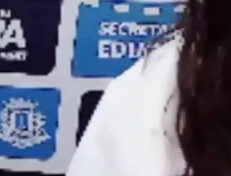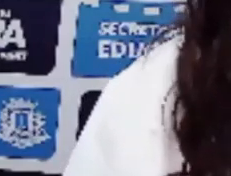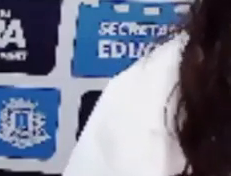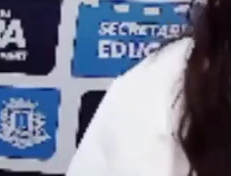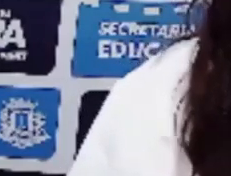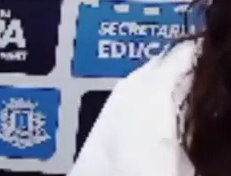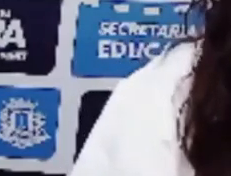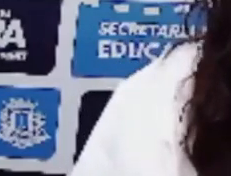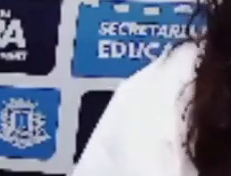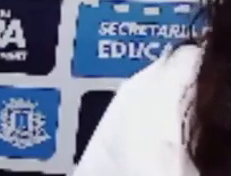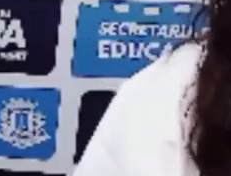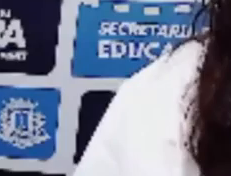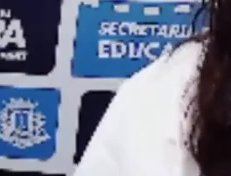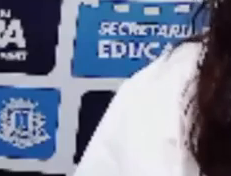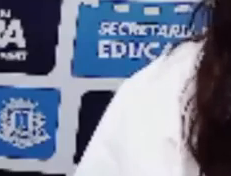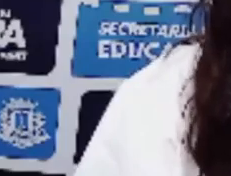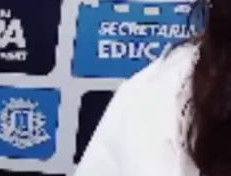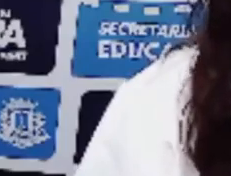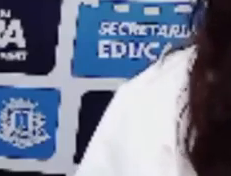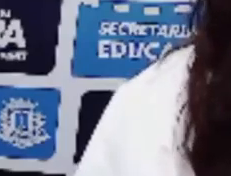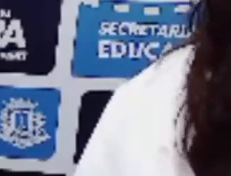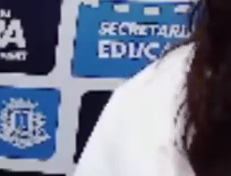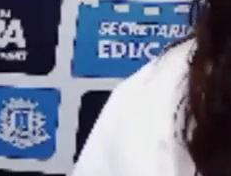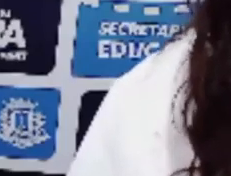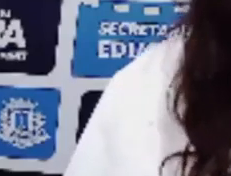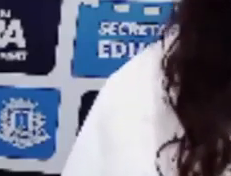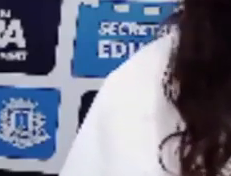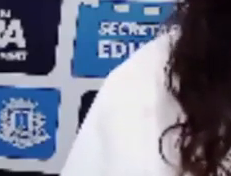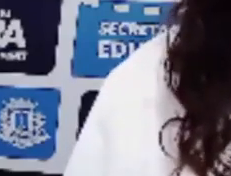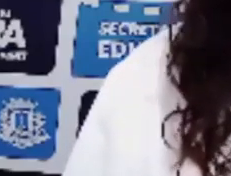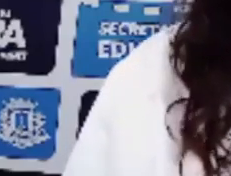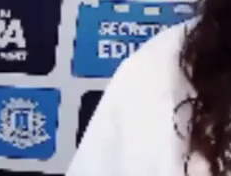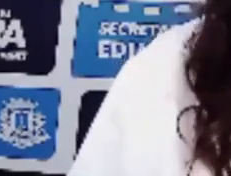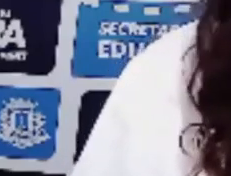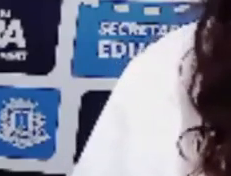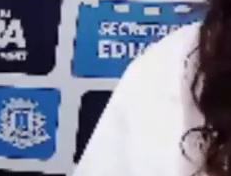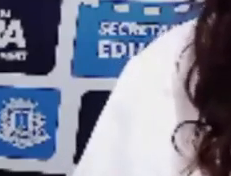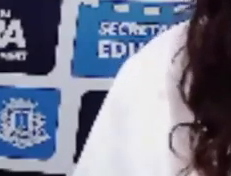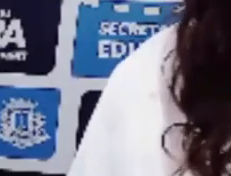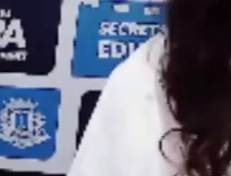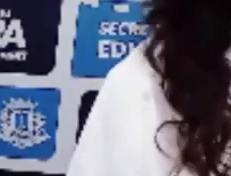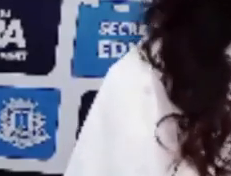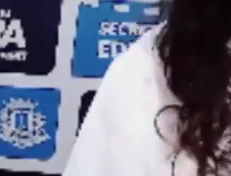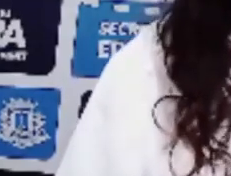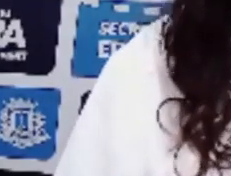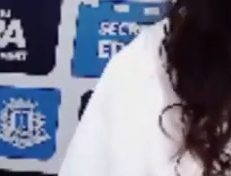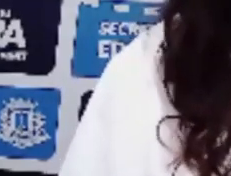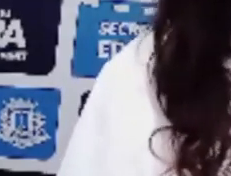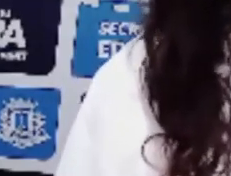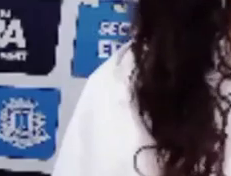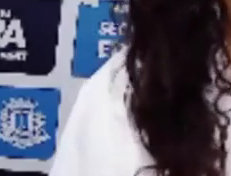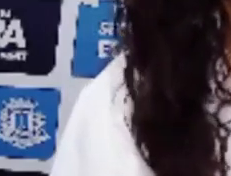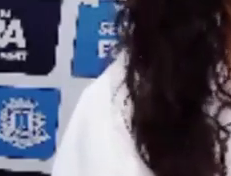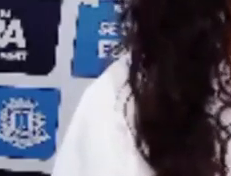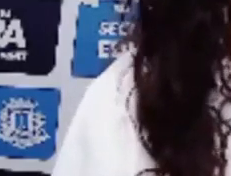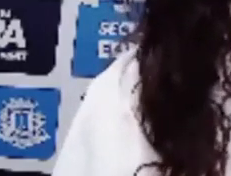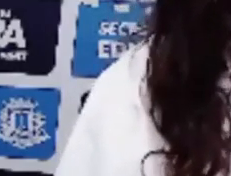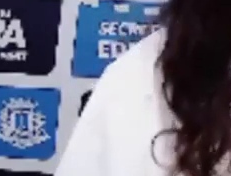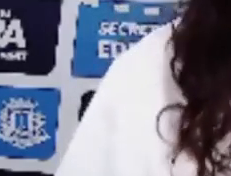título Pode até parecer difícil mas se vocês já sabem no que se tá vamos lá o